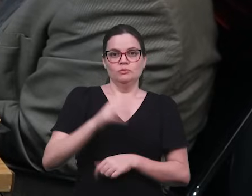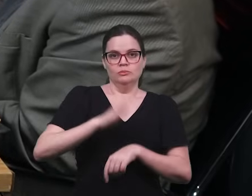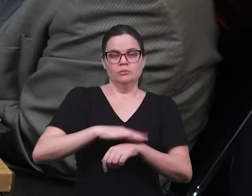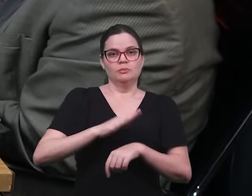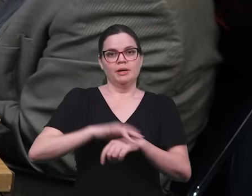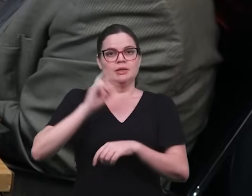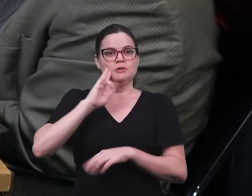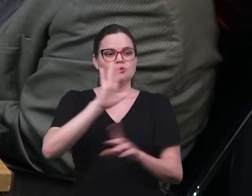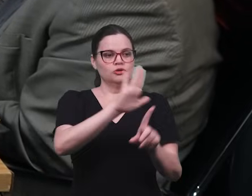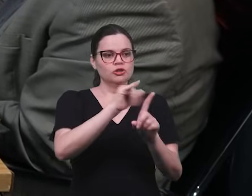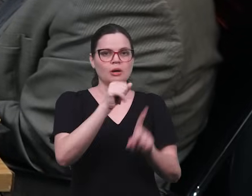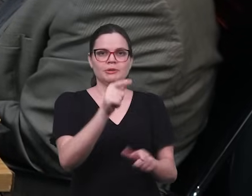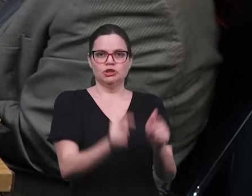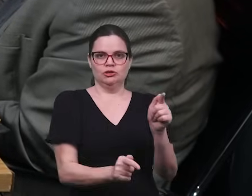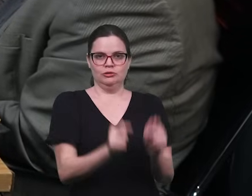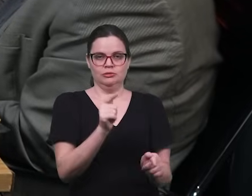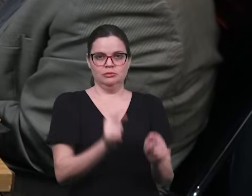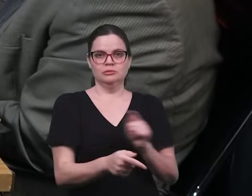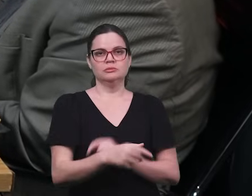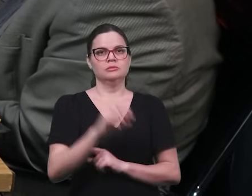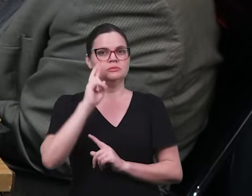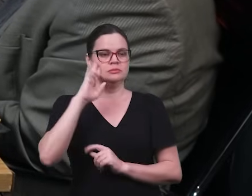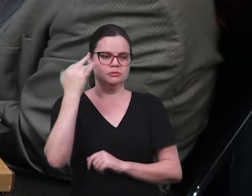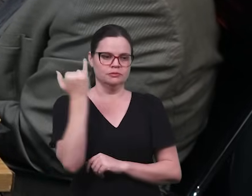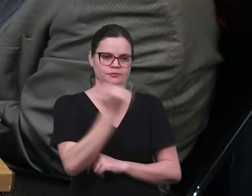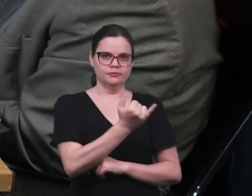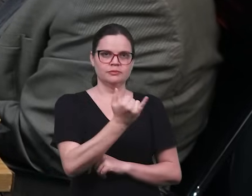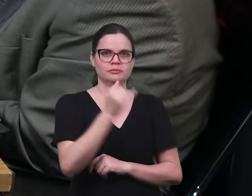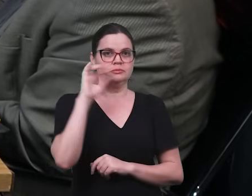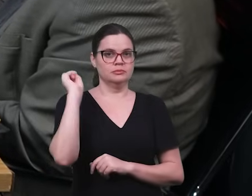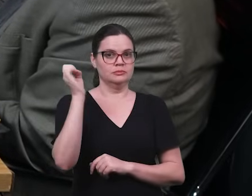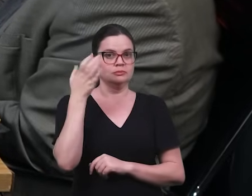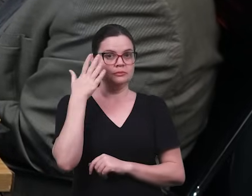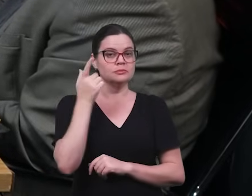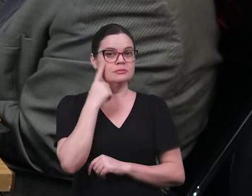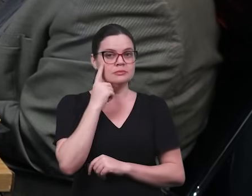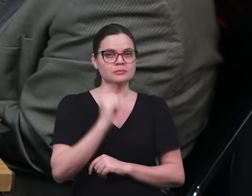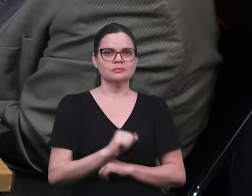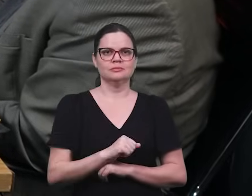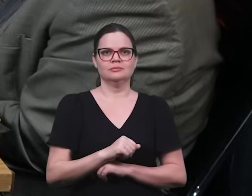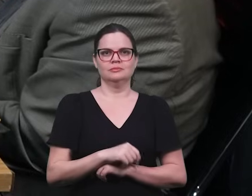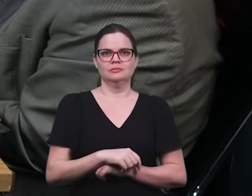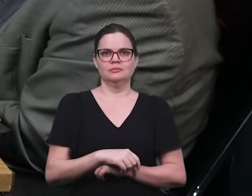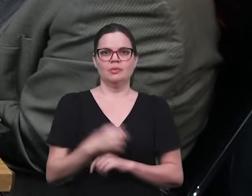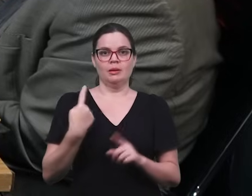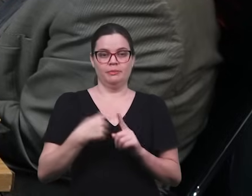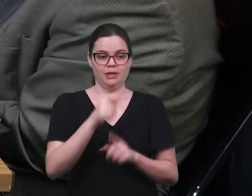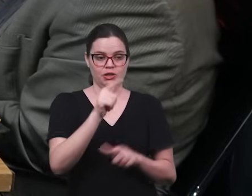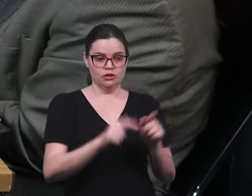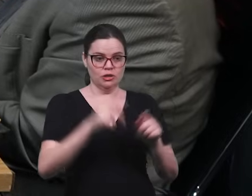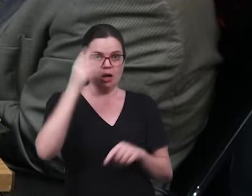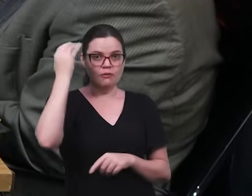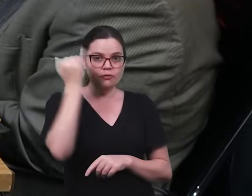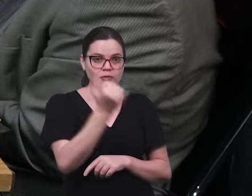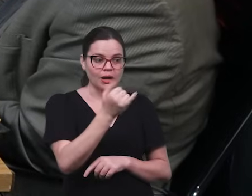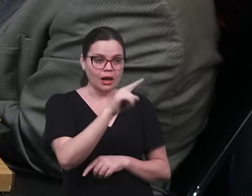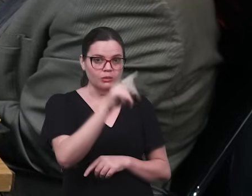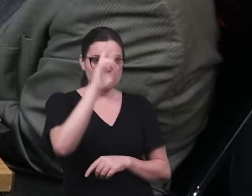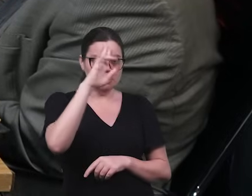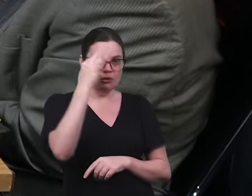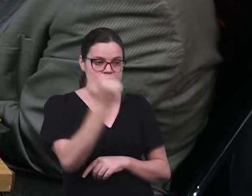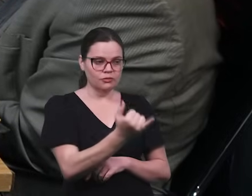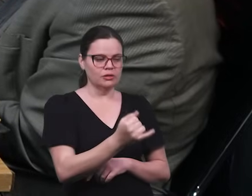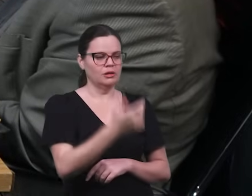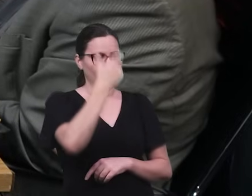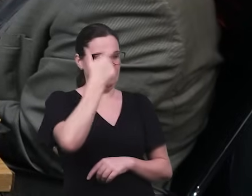Gideão, o Senhor lhe fala, agora uma revelação. Olha a palavra, eu ouvi o Senhor falando, né?